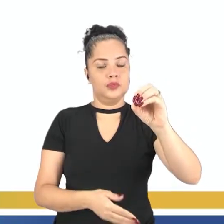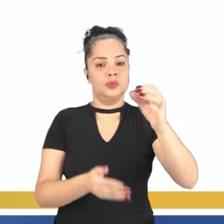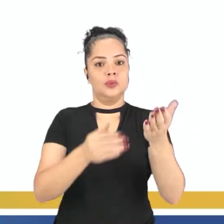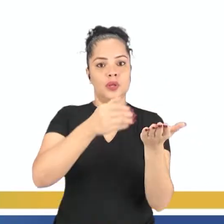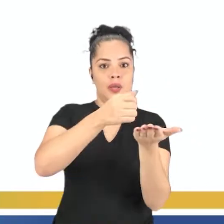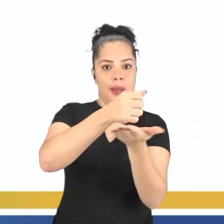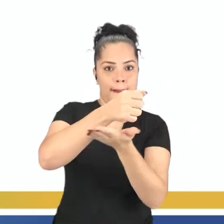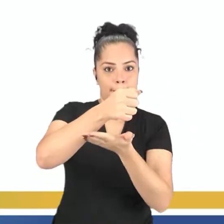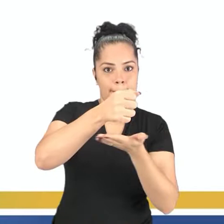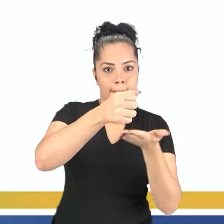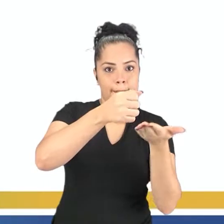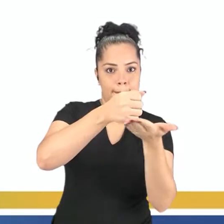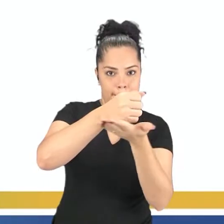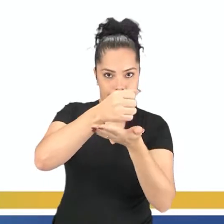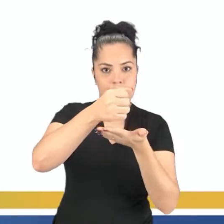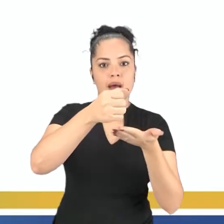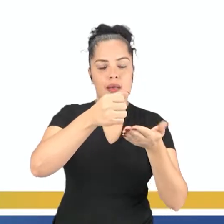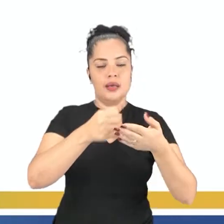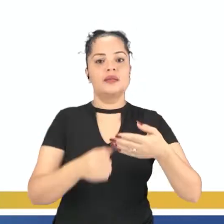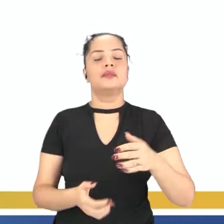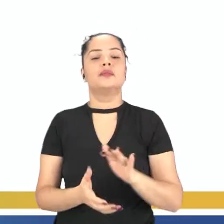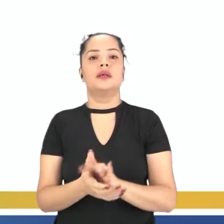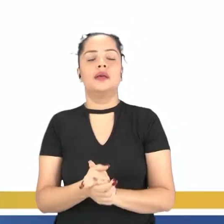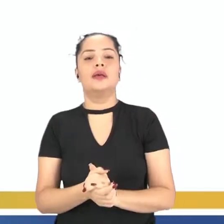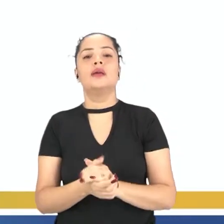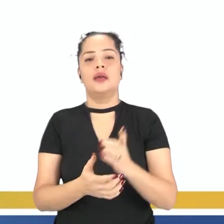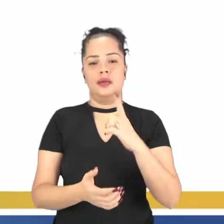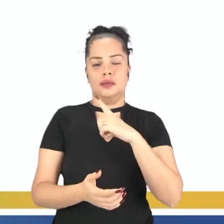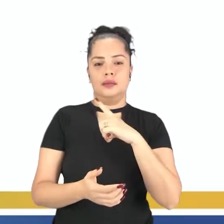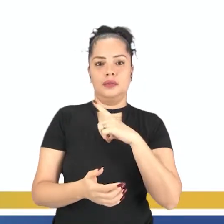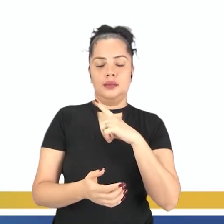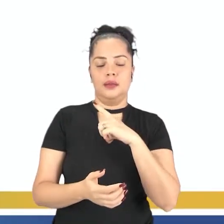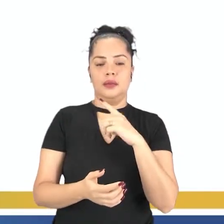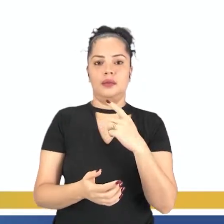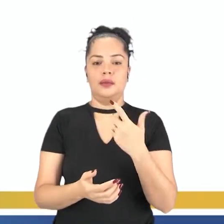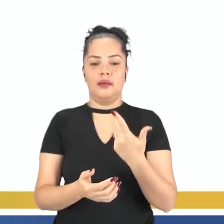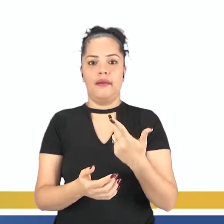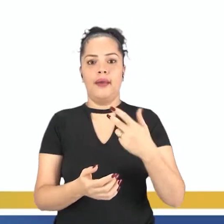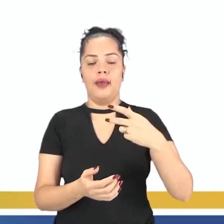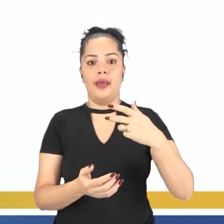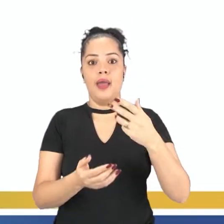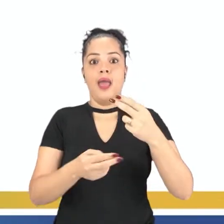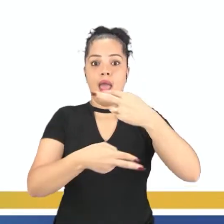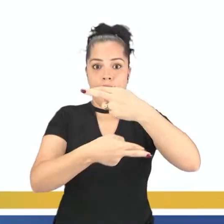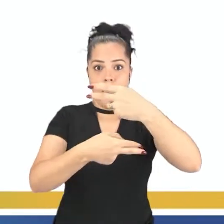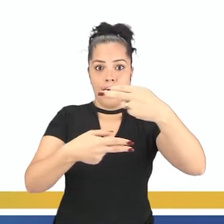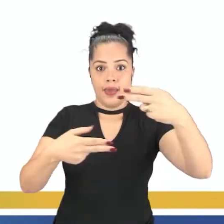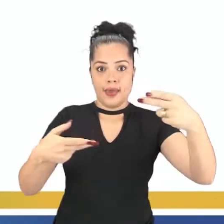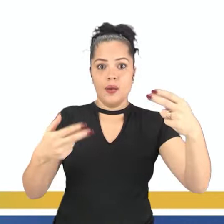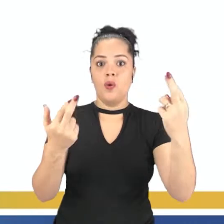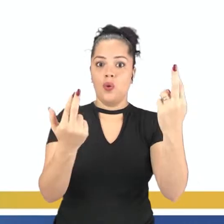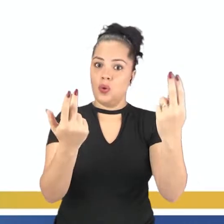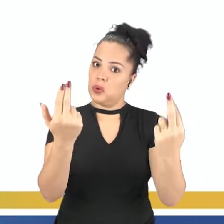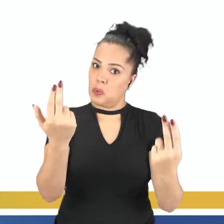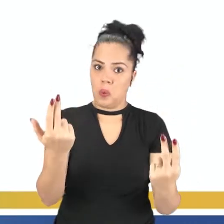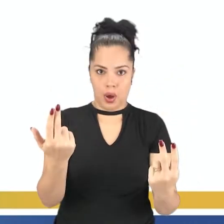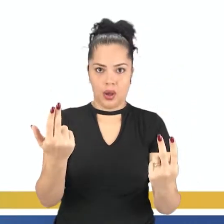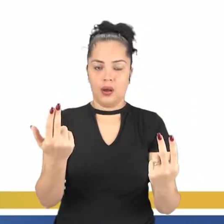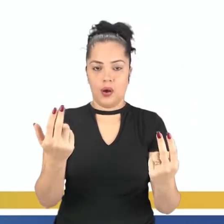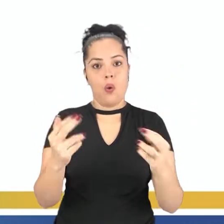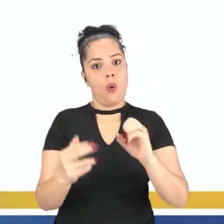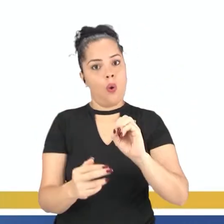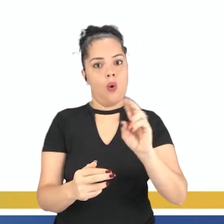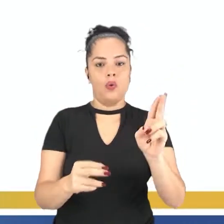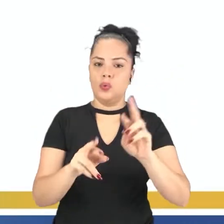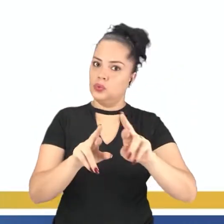as duas bases são polígonos, que são entre si paralelas, certo? Distintas no caso,